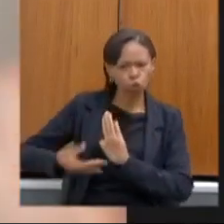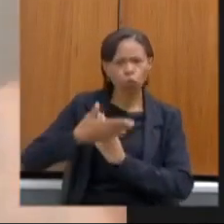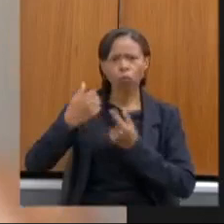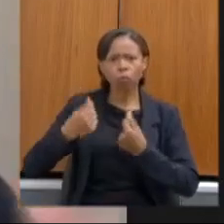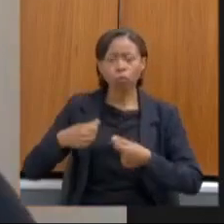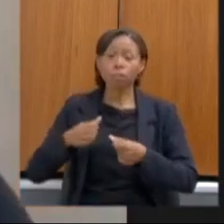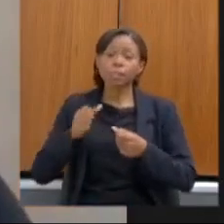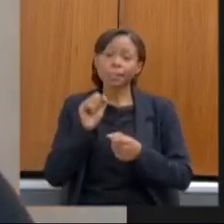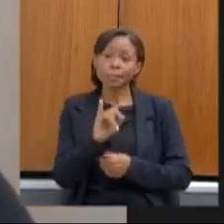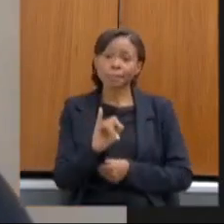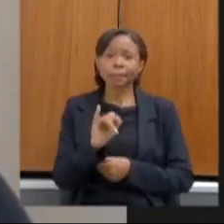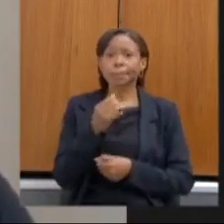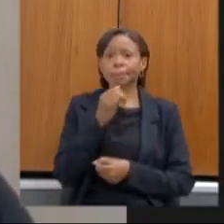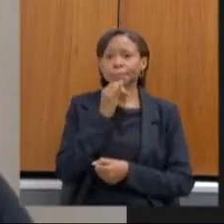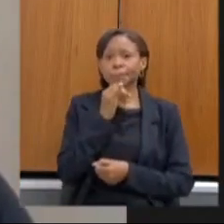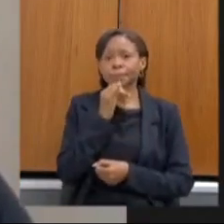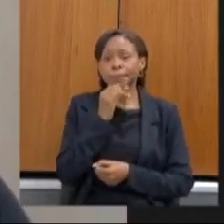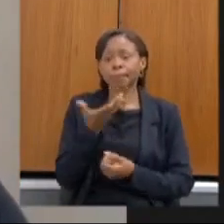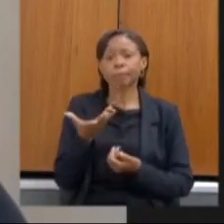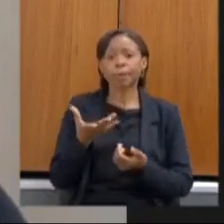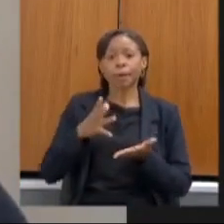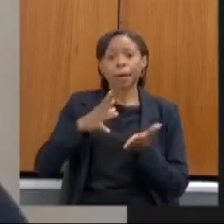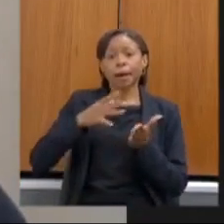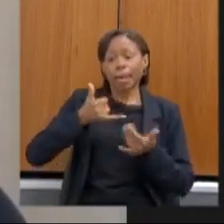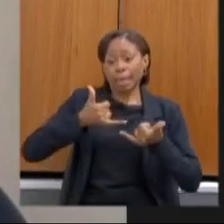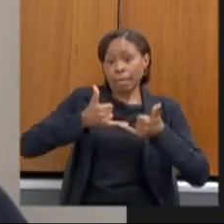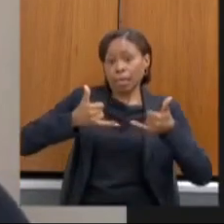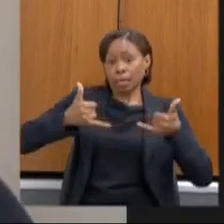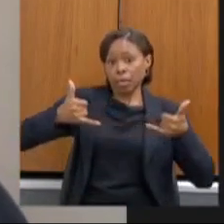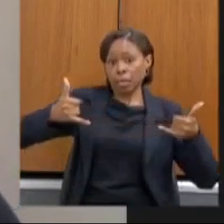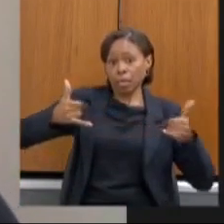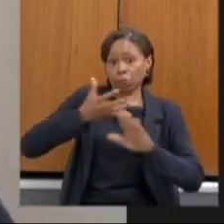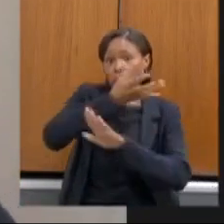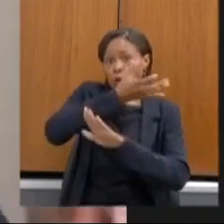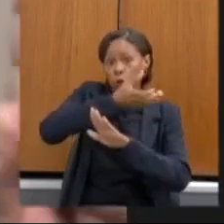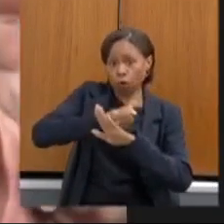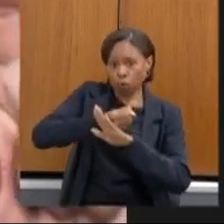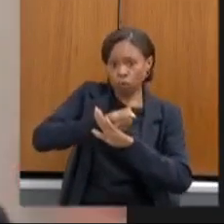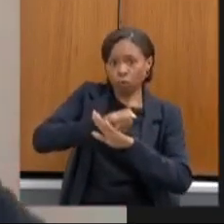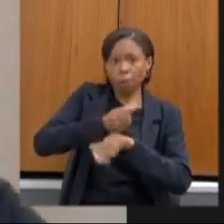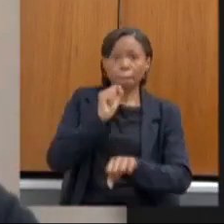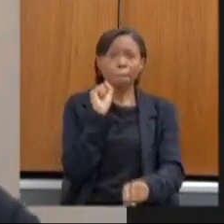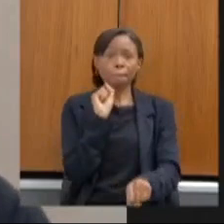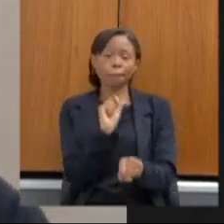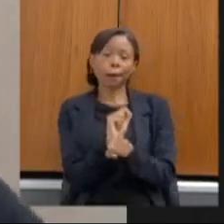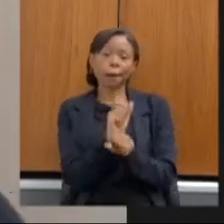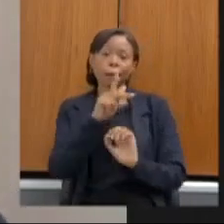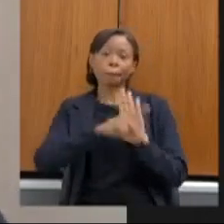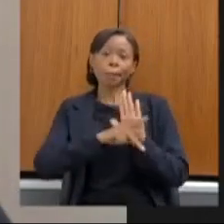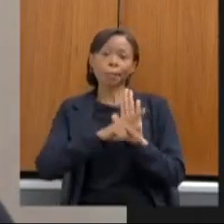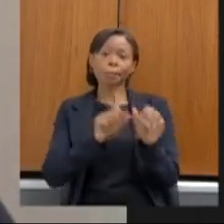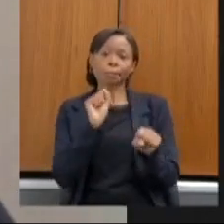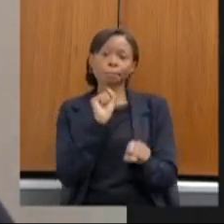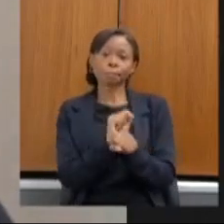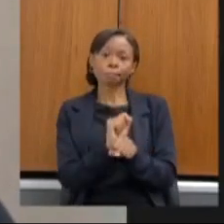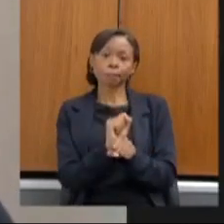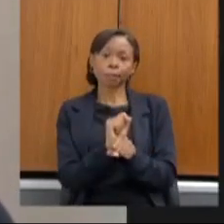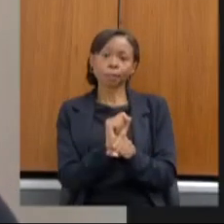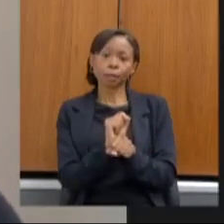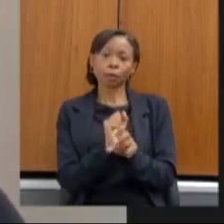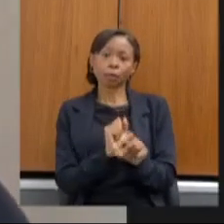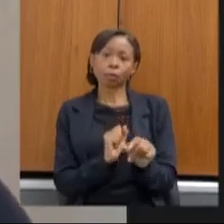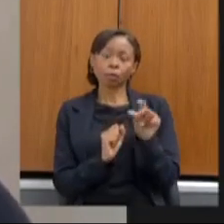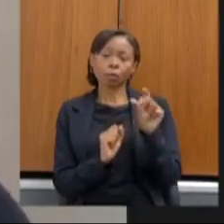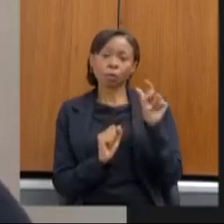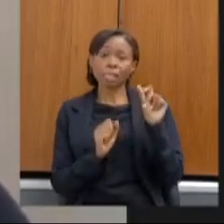por exemplo daí neste a falta voltar que estão lá parados na semad para e da própria esse vídeo Se eles